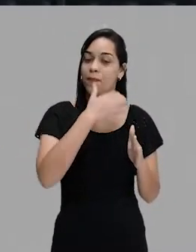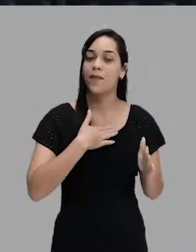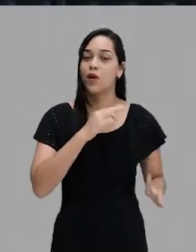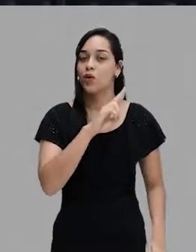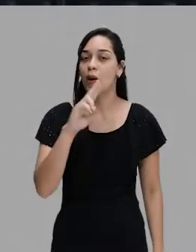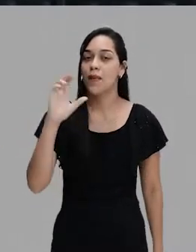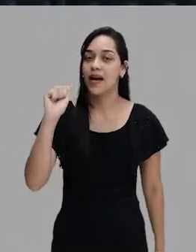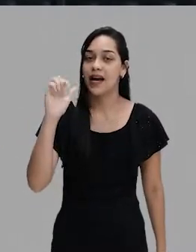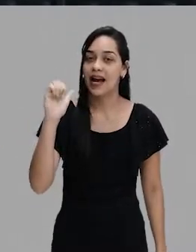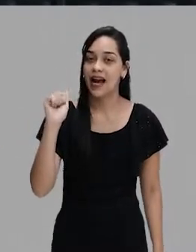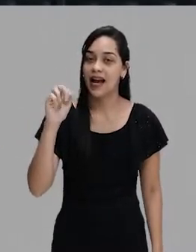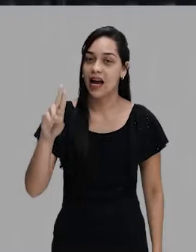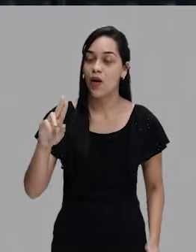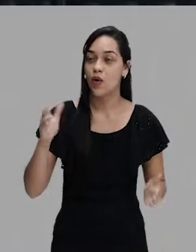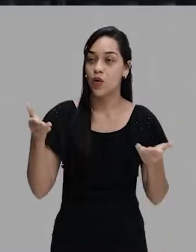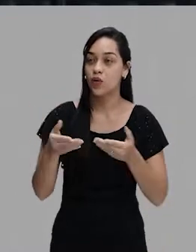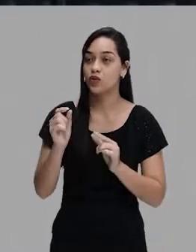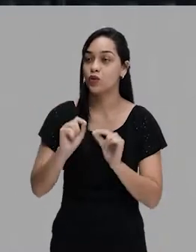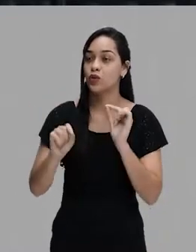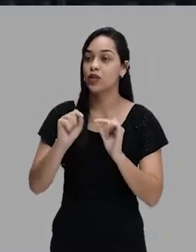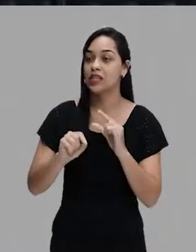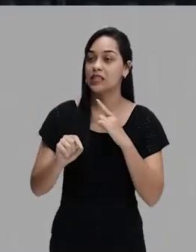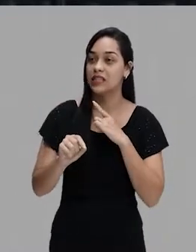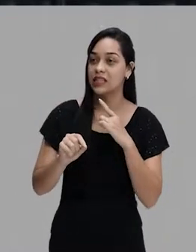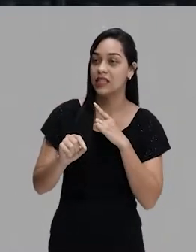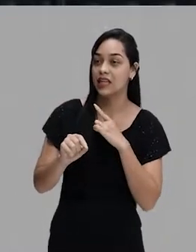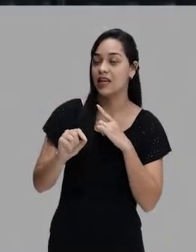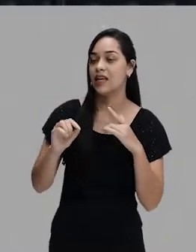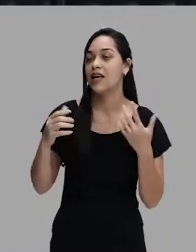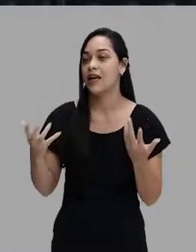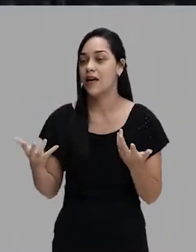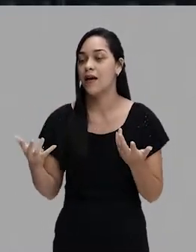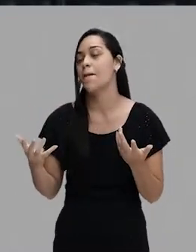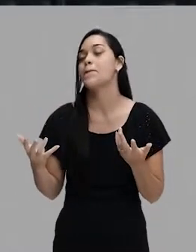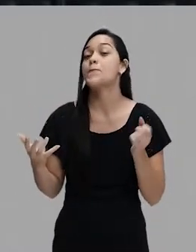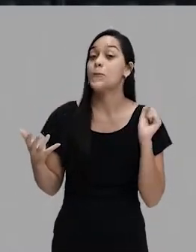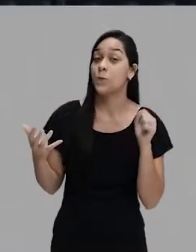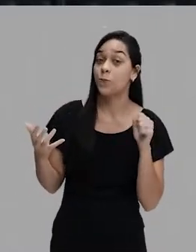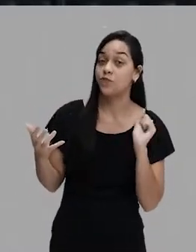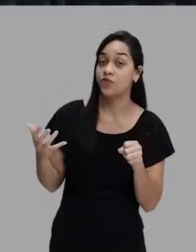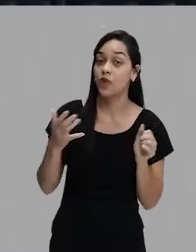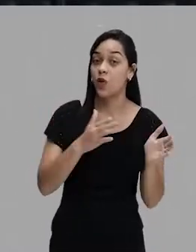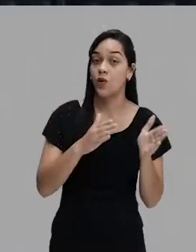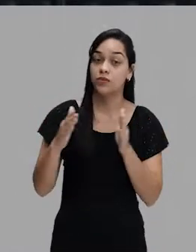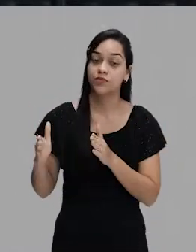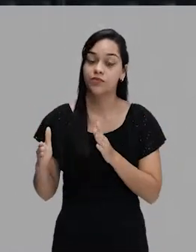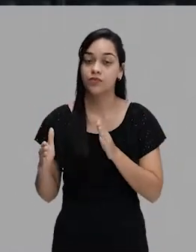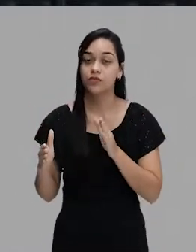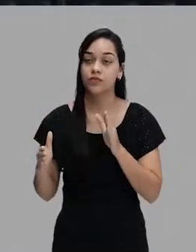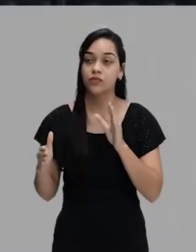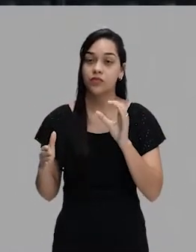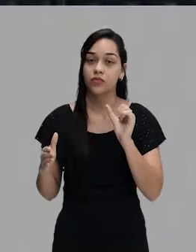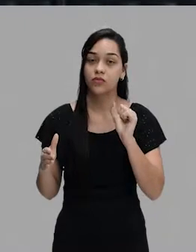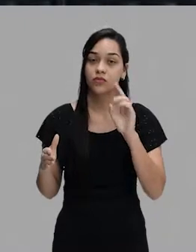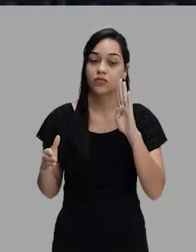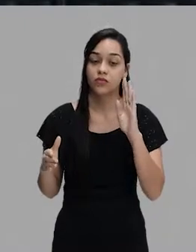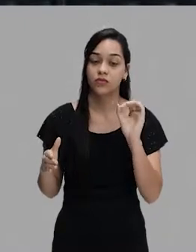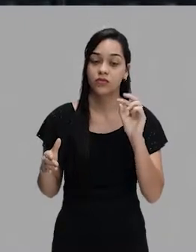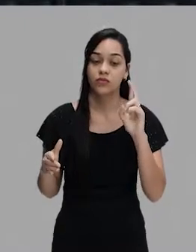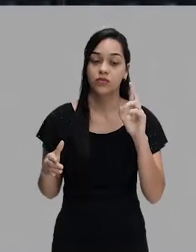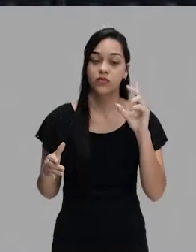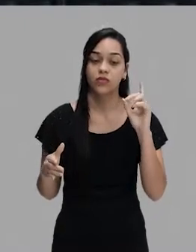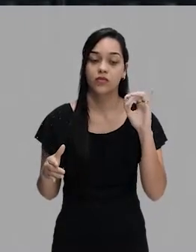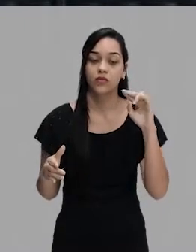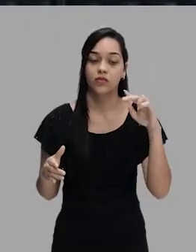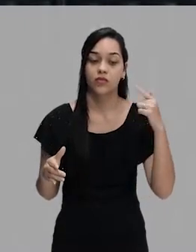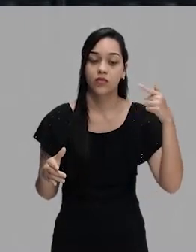professora Cacau Sotero e hoje nós vamos trabalhar ainda o período composto por subordinação, tá certo?